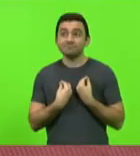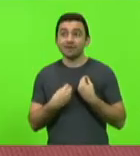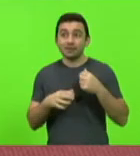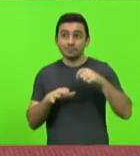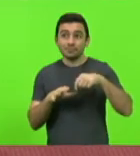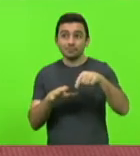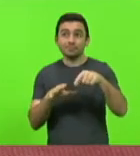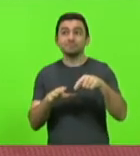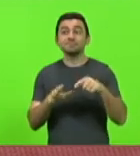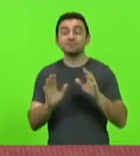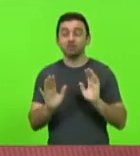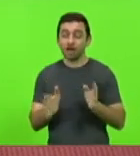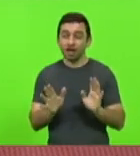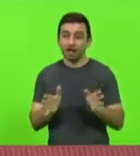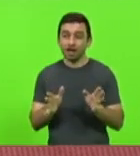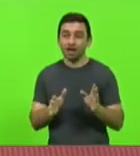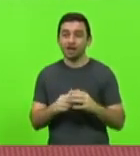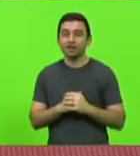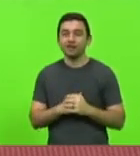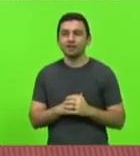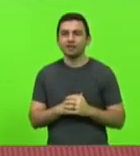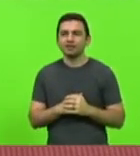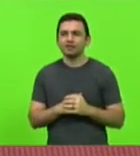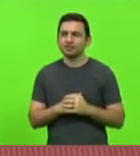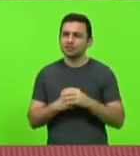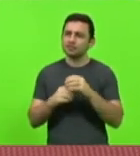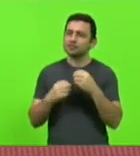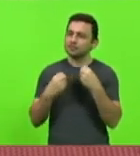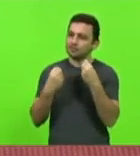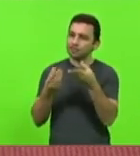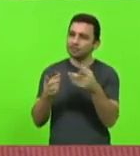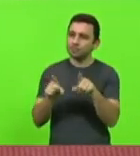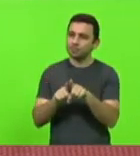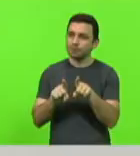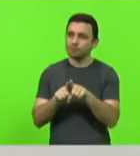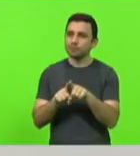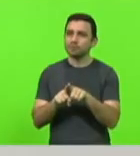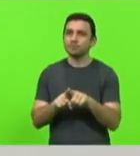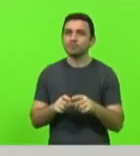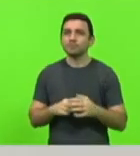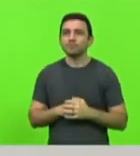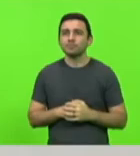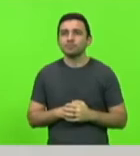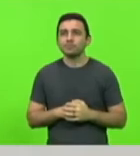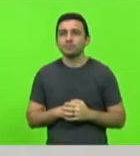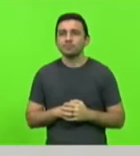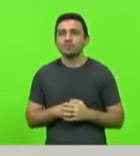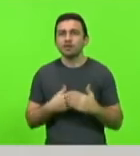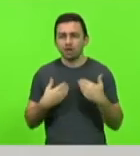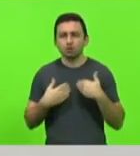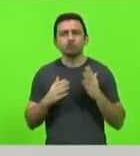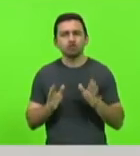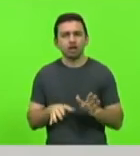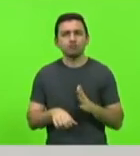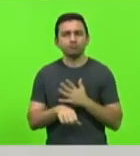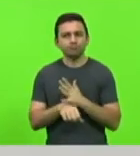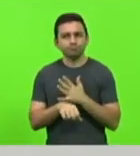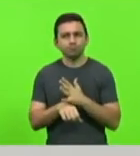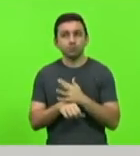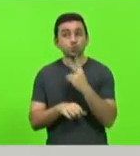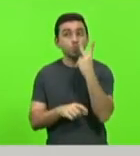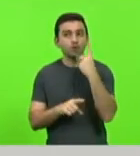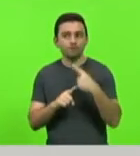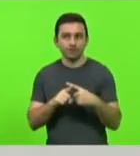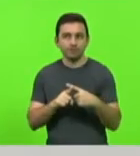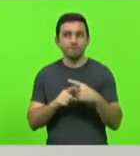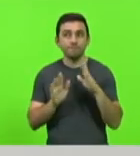espinheira santa. Opa. Eu acho que está lá no seu gabinete também. Que bom, que bom. Eu pratiquei esse gesto por duas vezes aqui no final